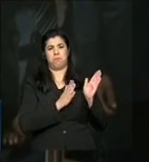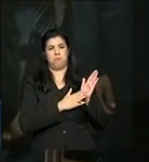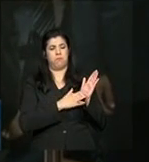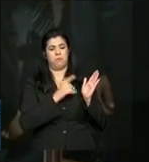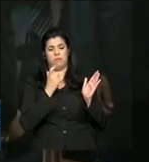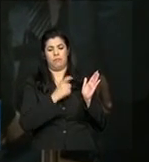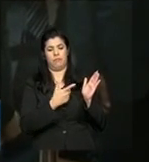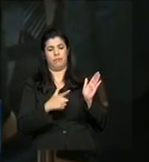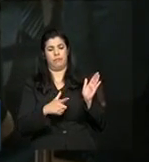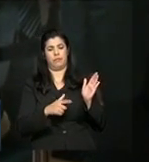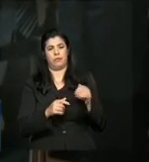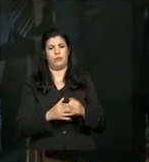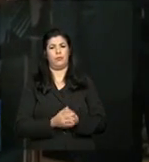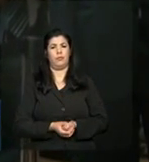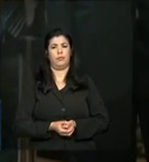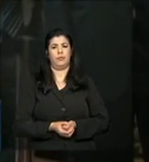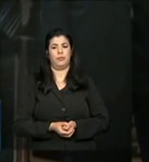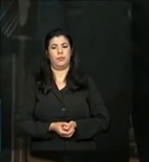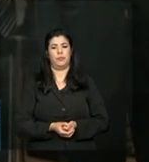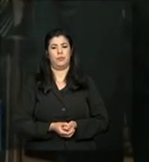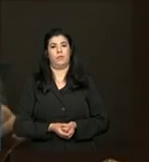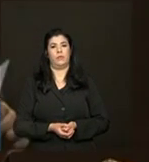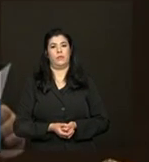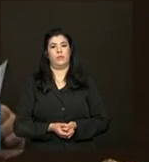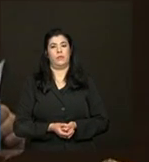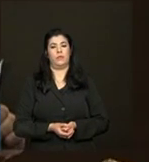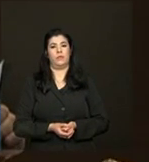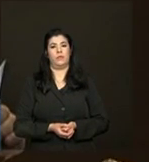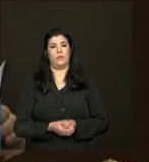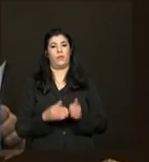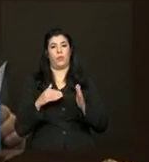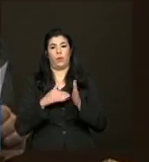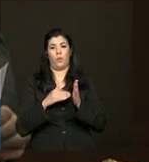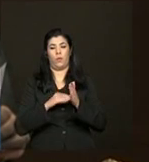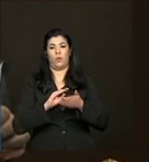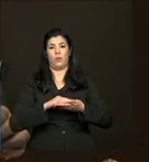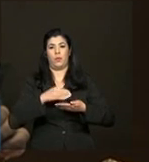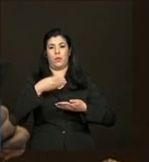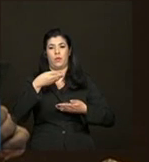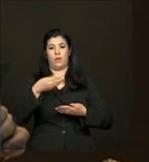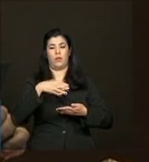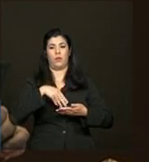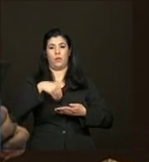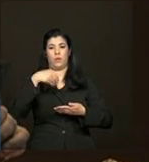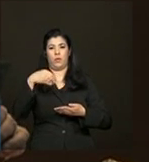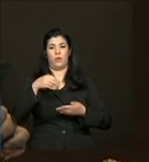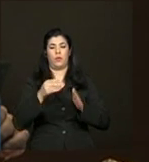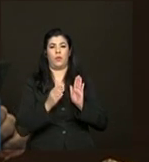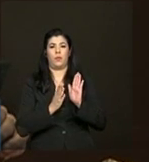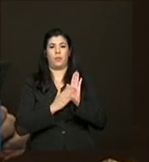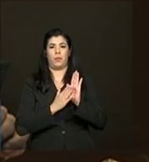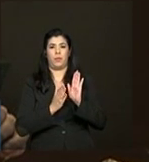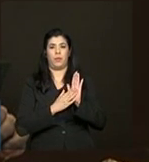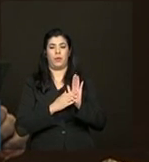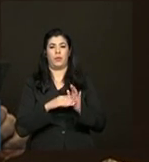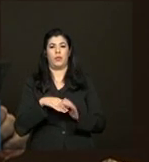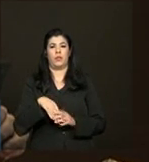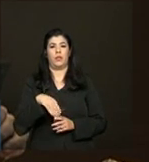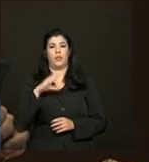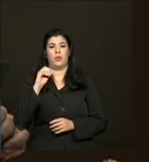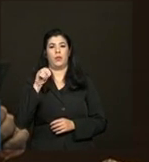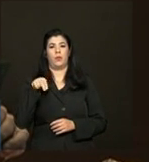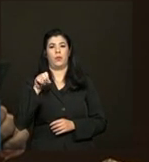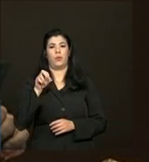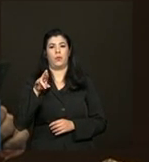a proposta financeira para o referido lote. Último envelope, envelope entregue pela proponente Consórcio